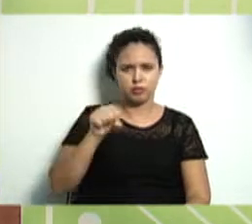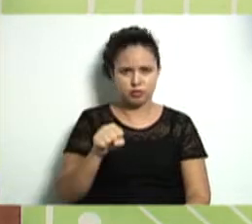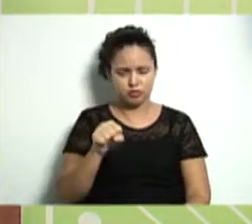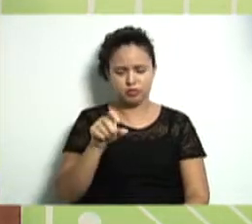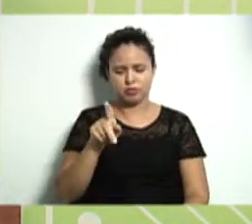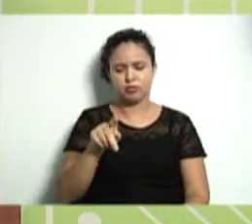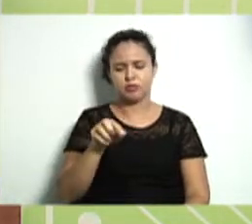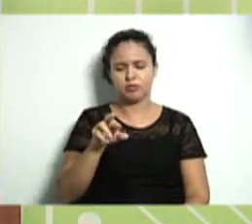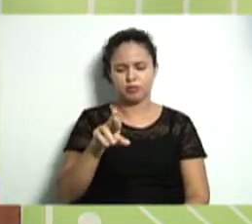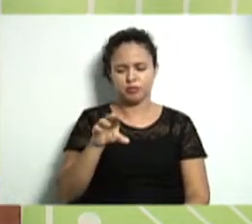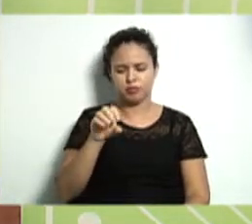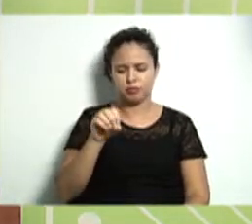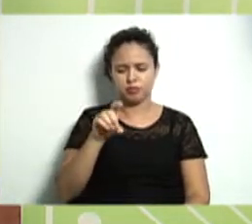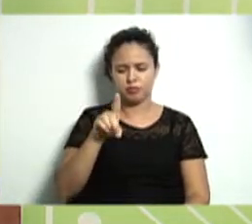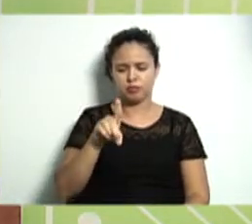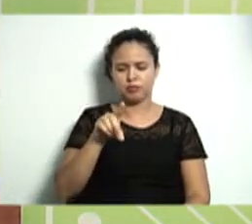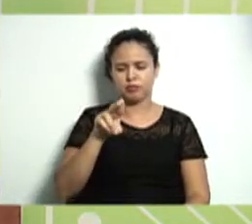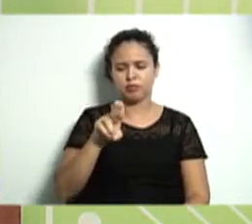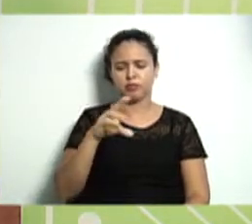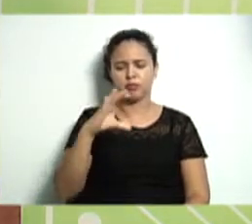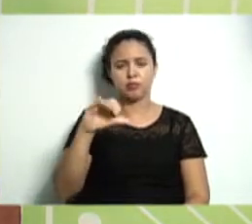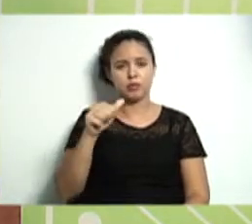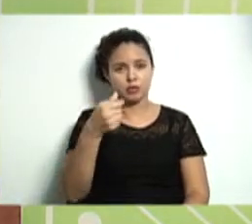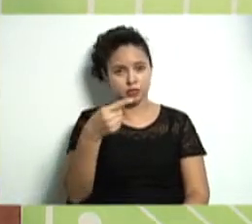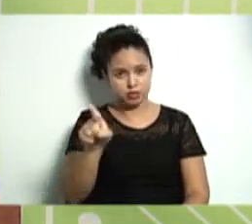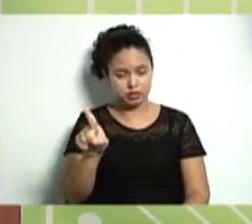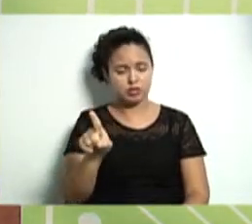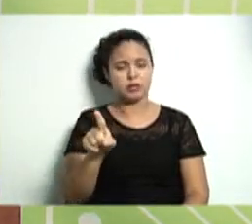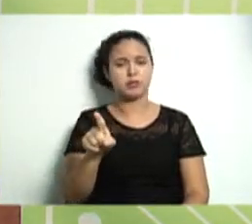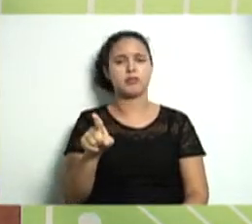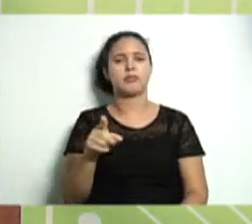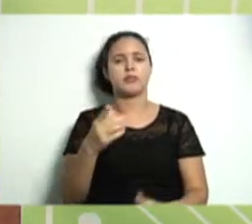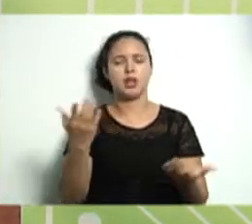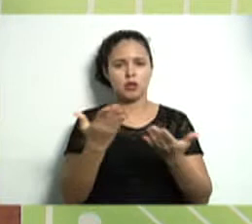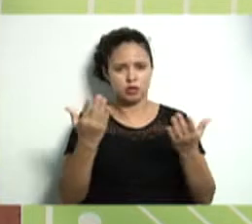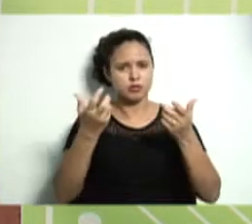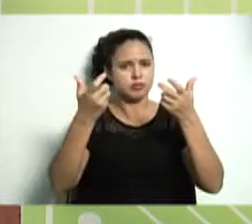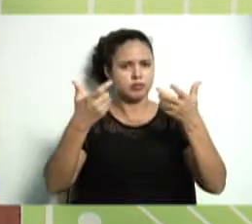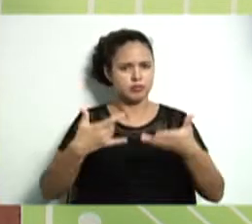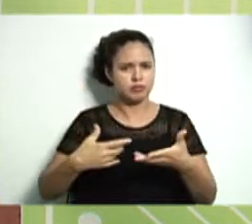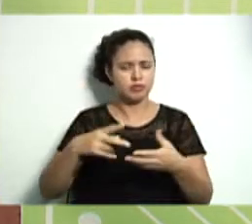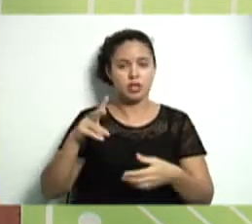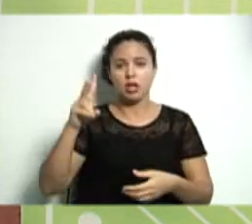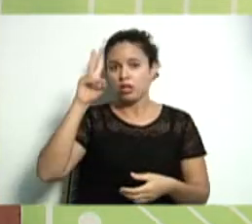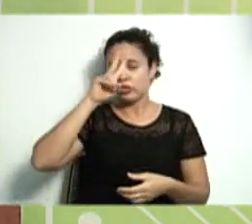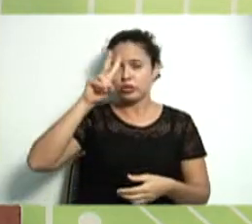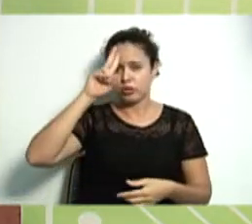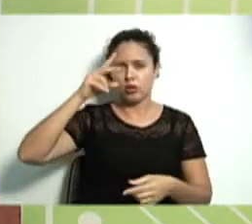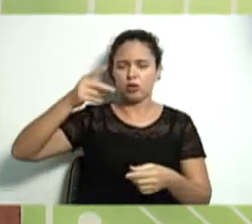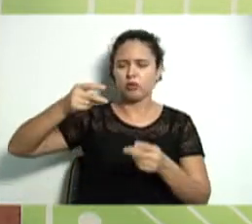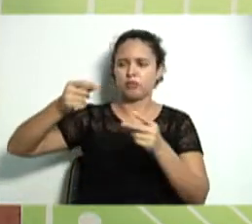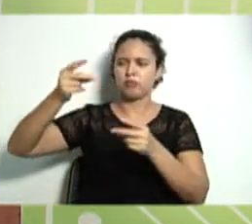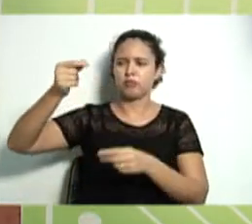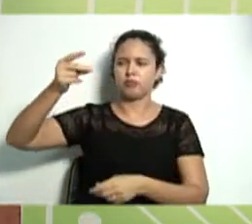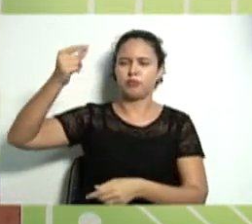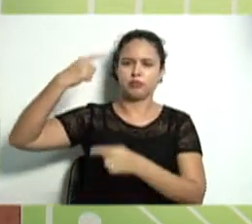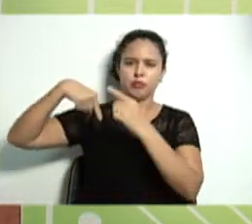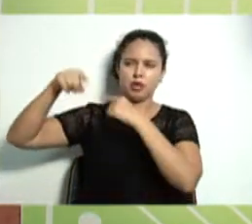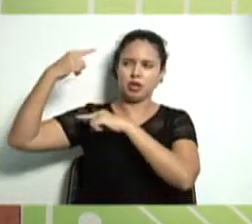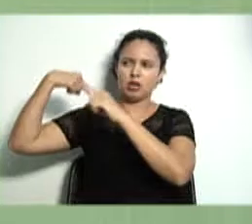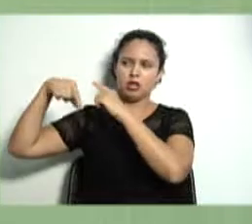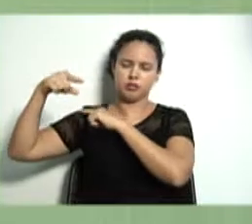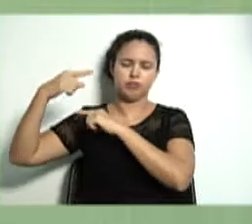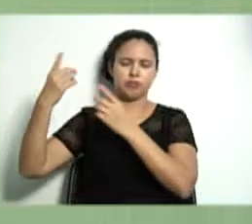produção? Porque existiram mais de um modo de produção no decorrer da nossa história, né? Então, vamos para as